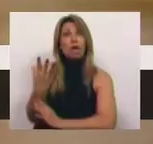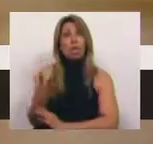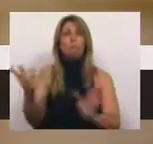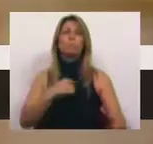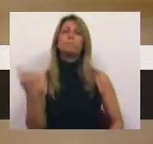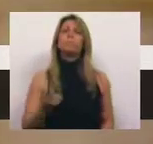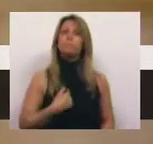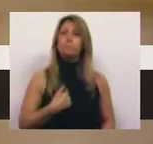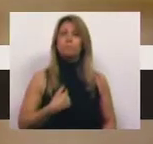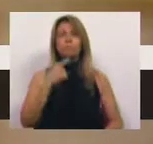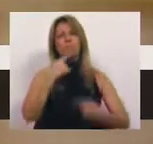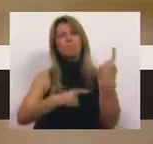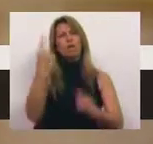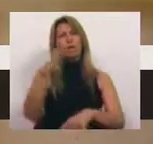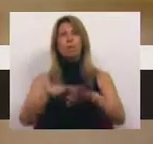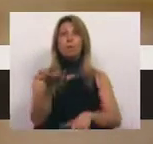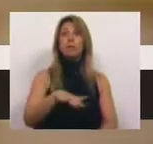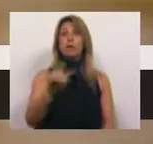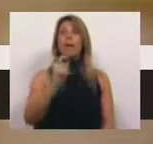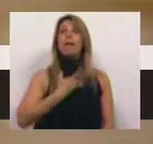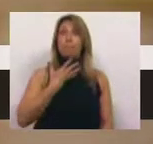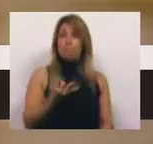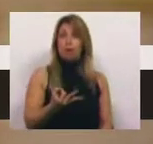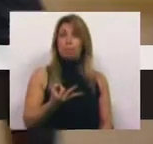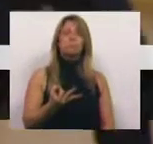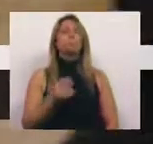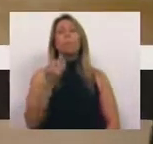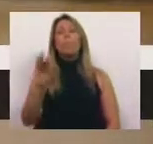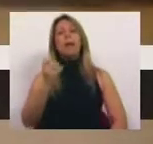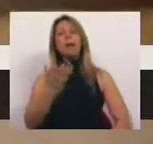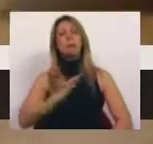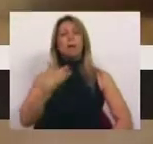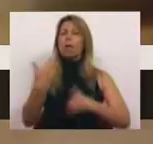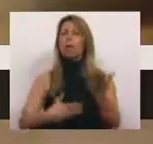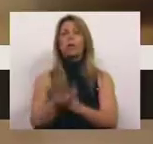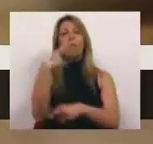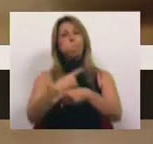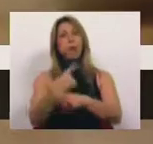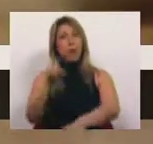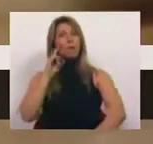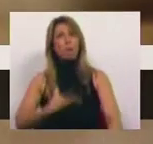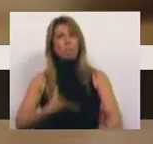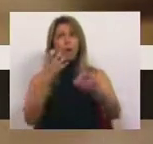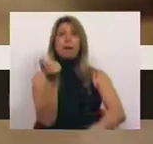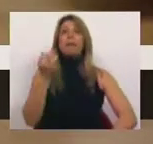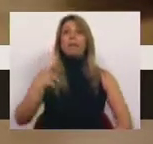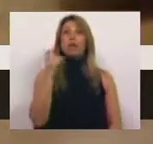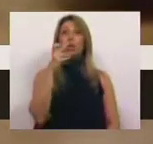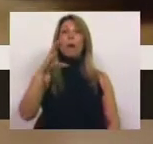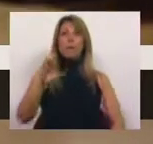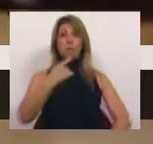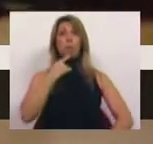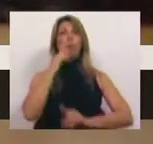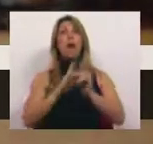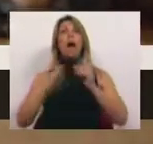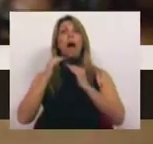que, face a este caso da EDP, o PSD ainda continua a defender que a taxa do IRC é alta e que deveria,